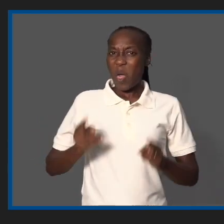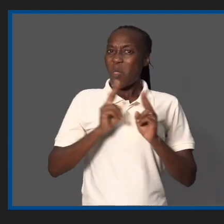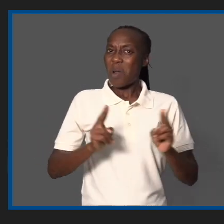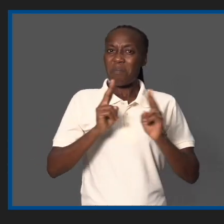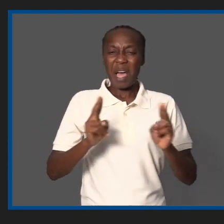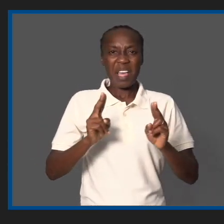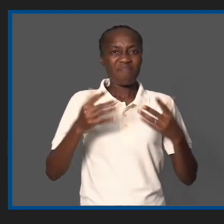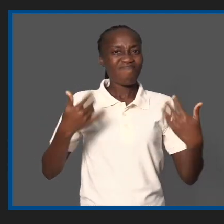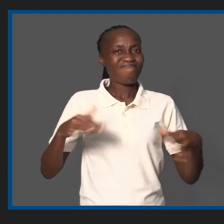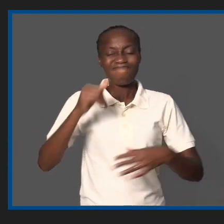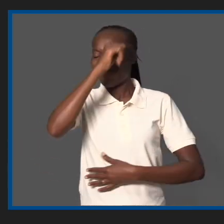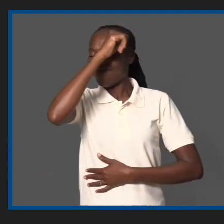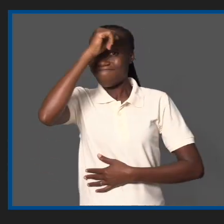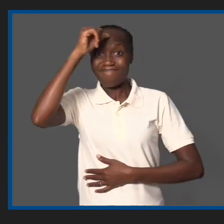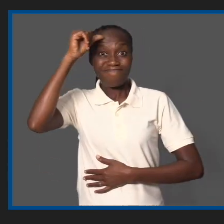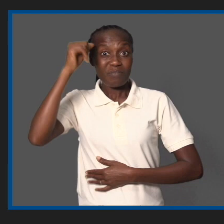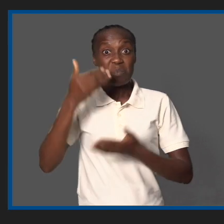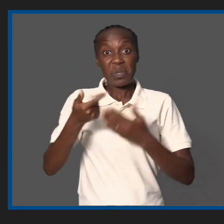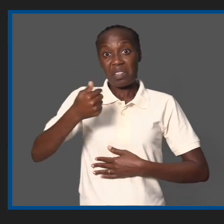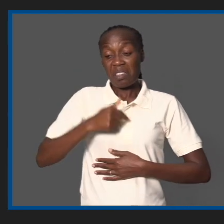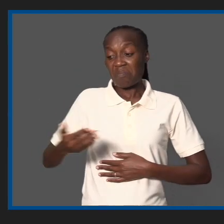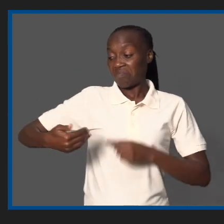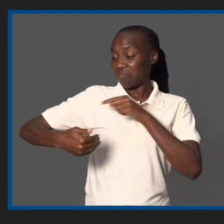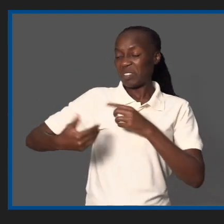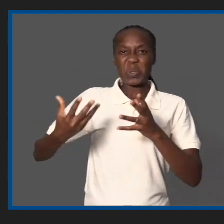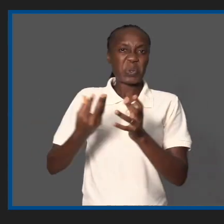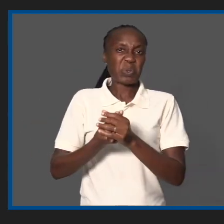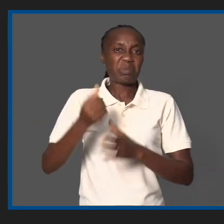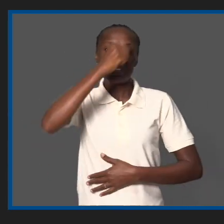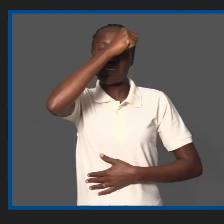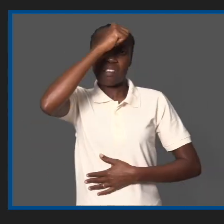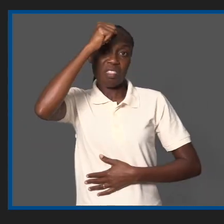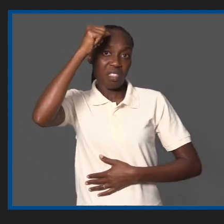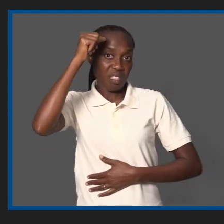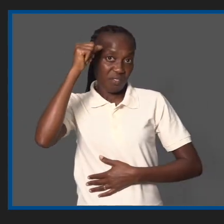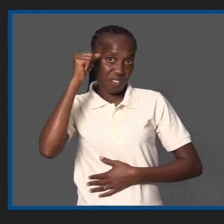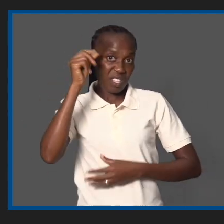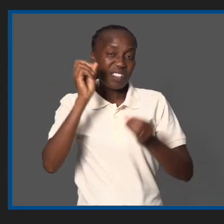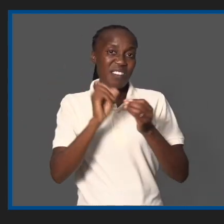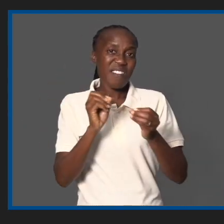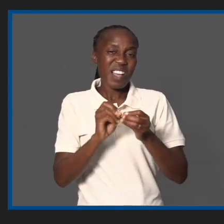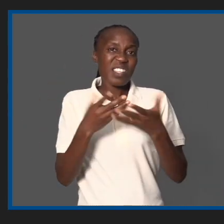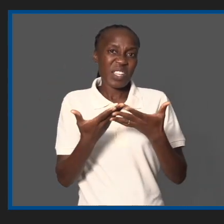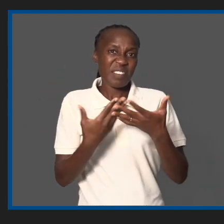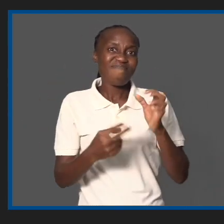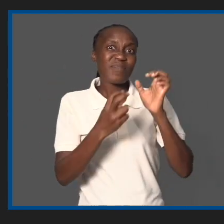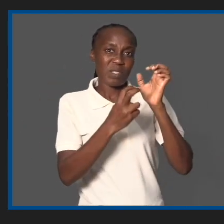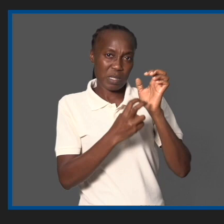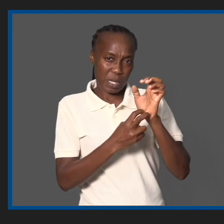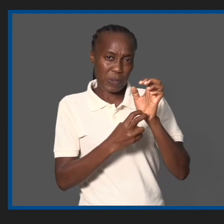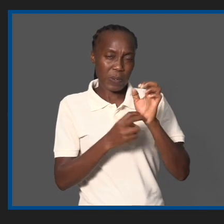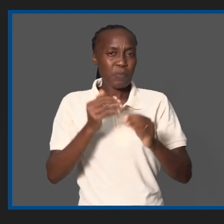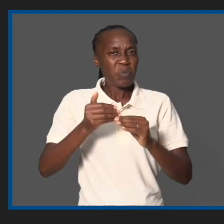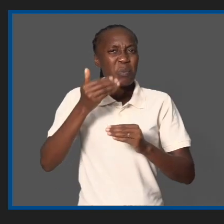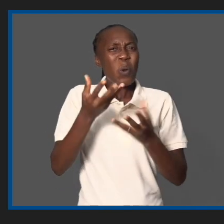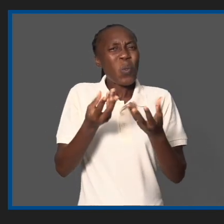mulher normal. Porque nem para manter o relacionamento. não podia. Então, aquela dor começou a